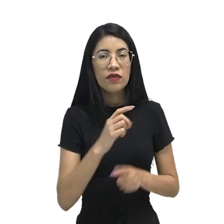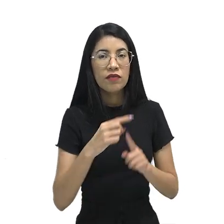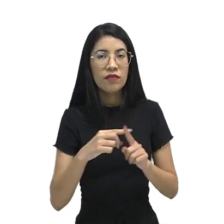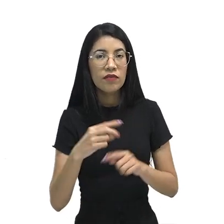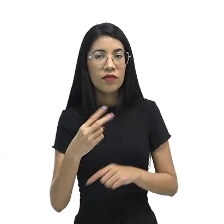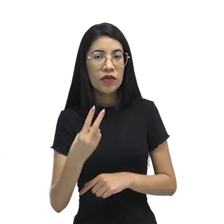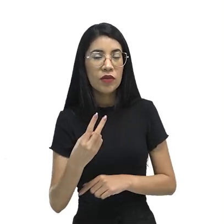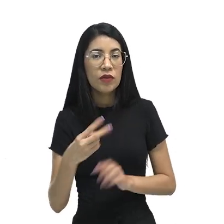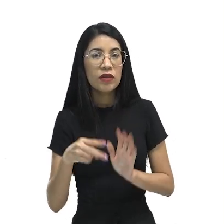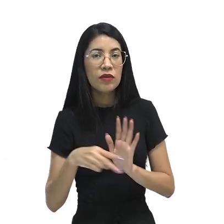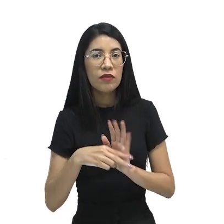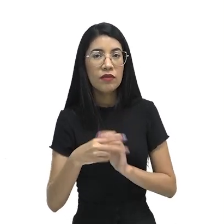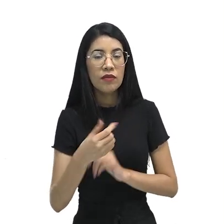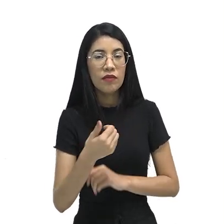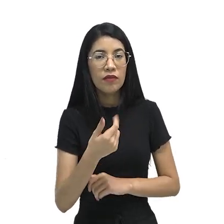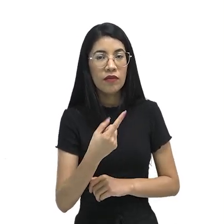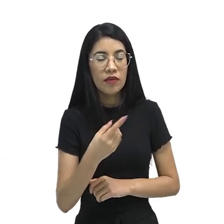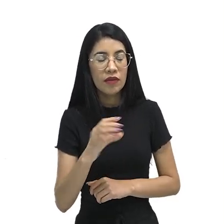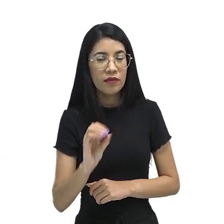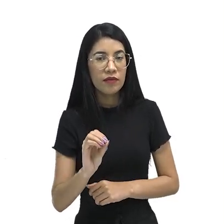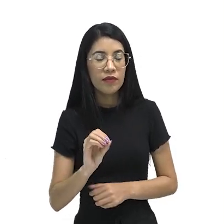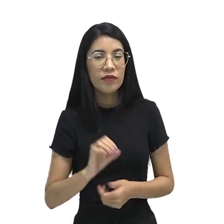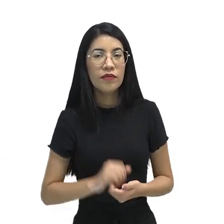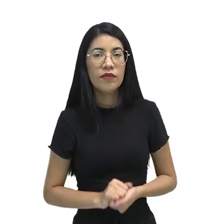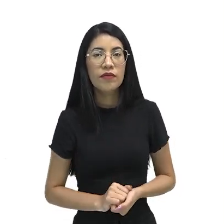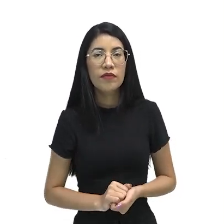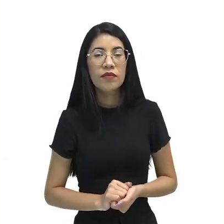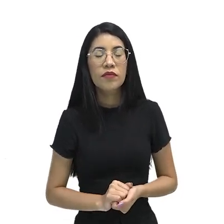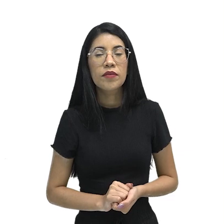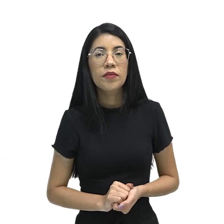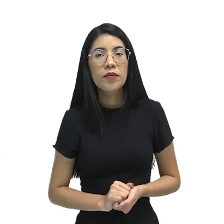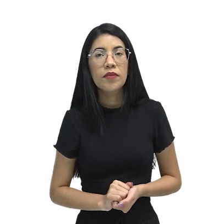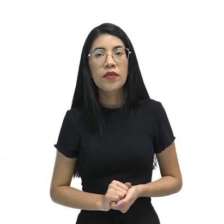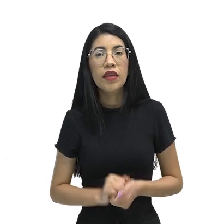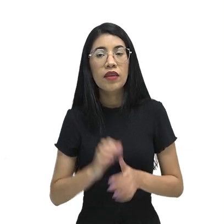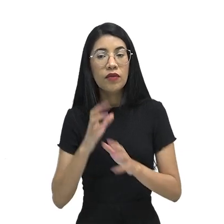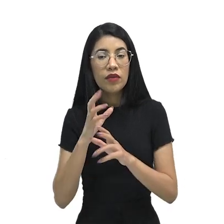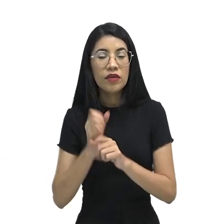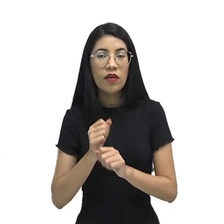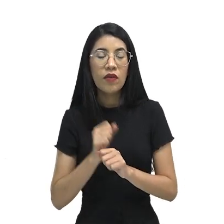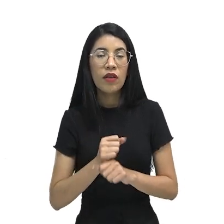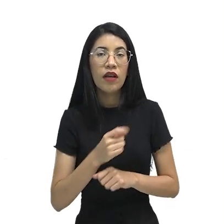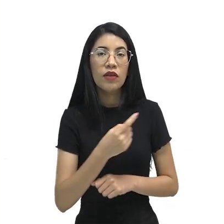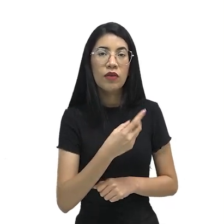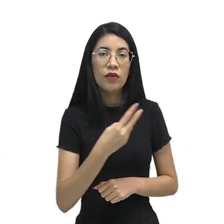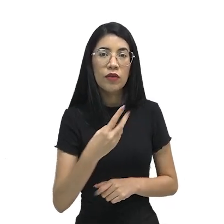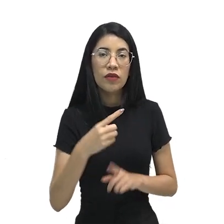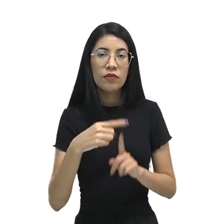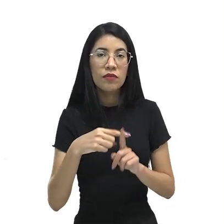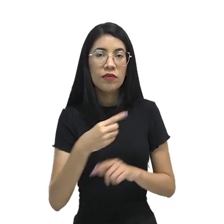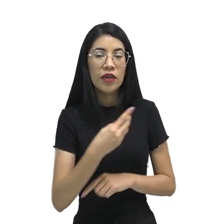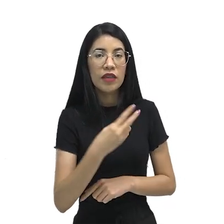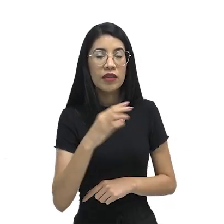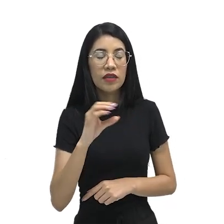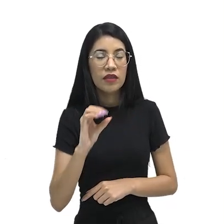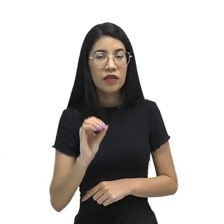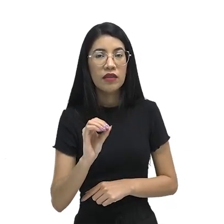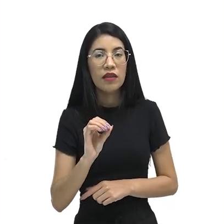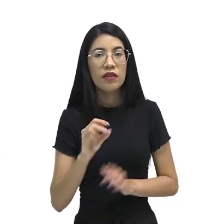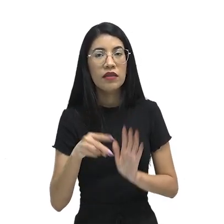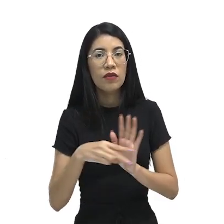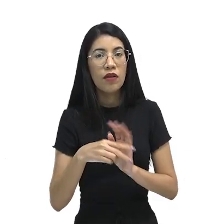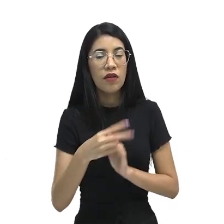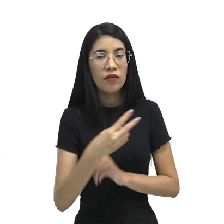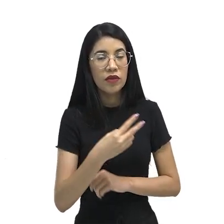vezes 2 é 10, certo? E aí, finalmente, vamos lá. 12 mais 10 é 22 e